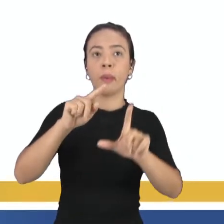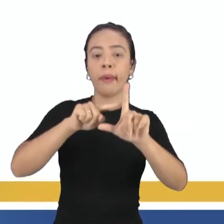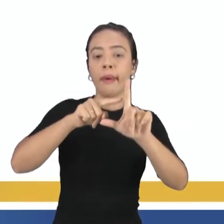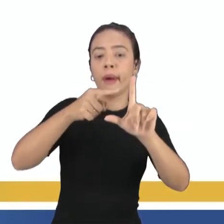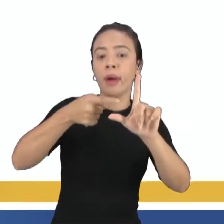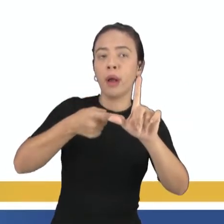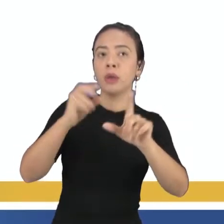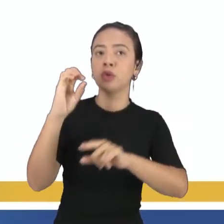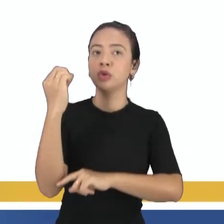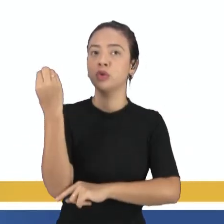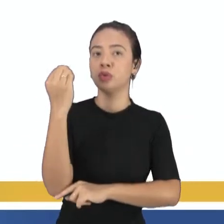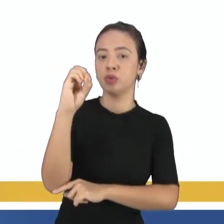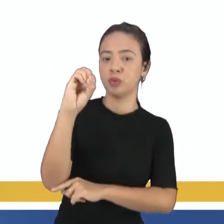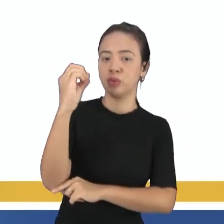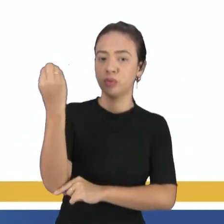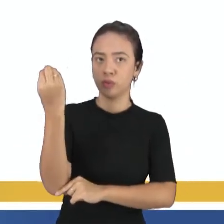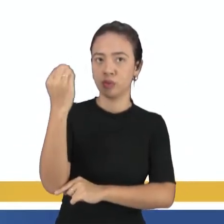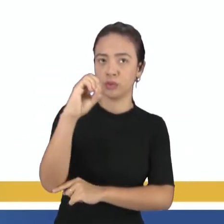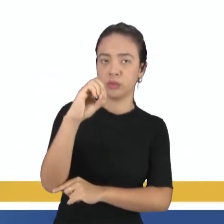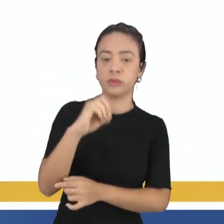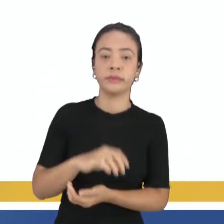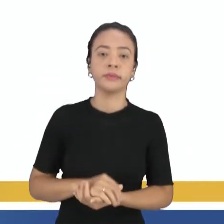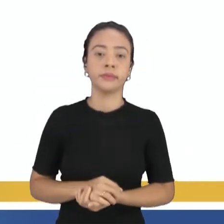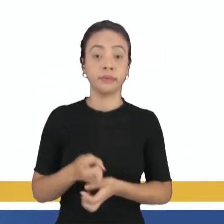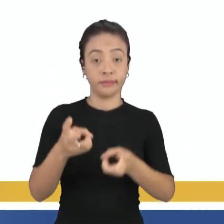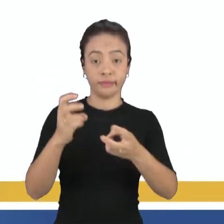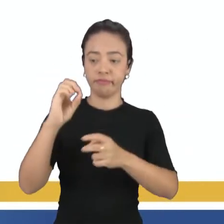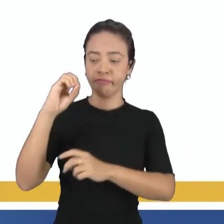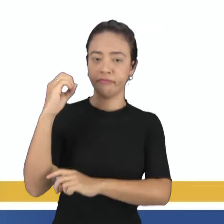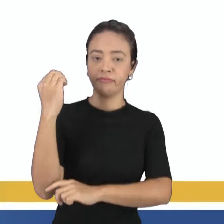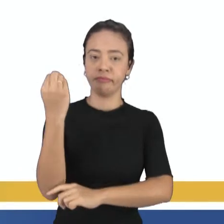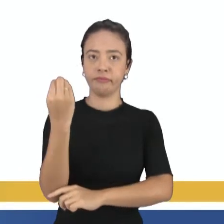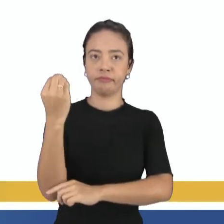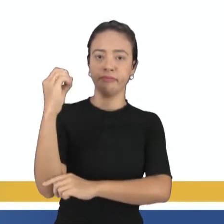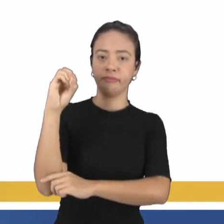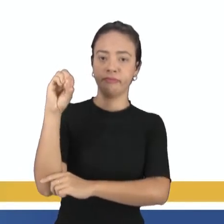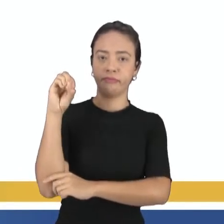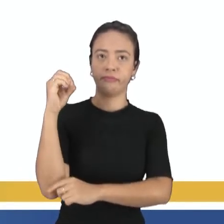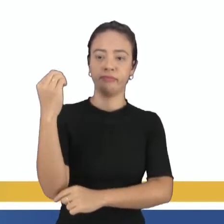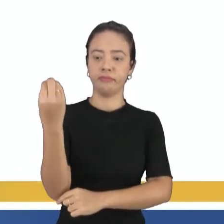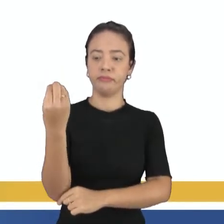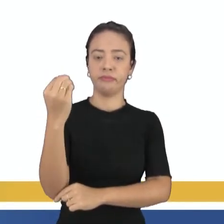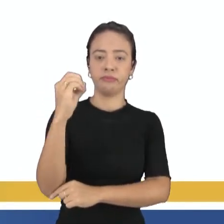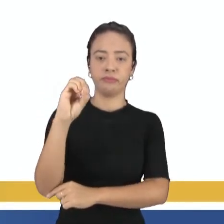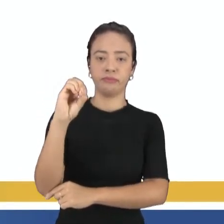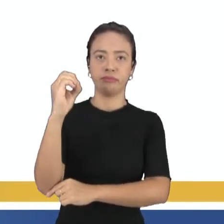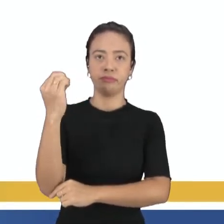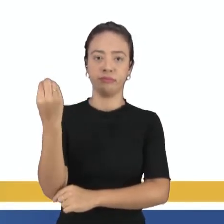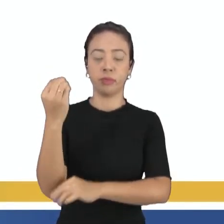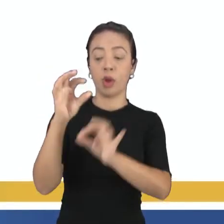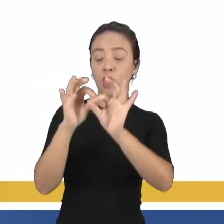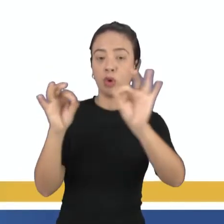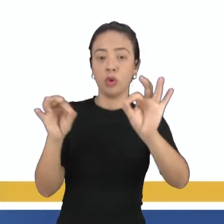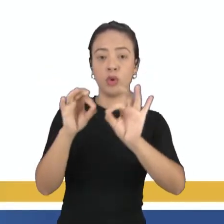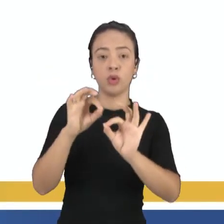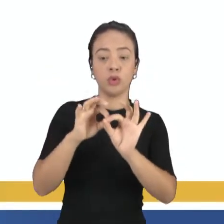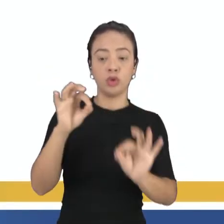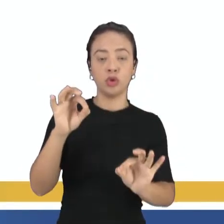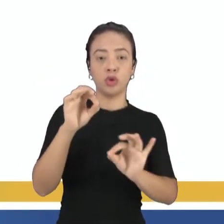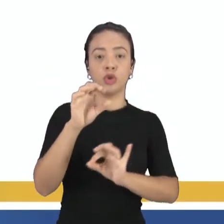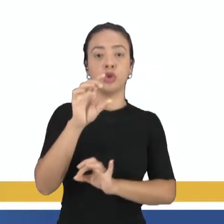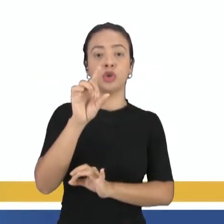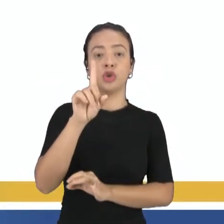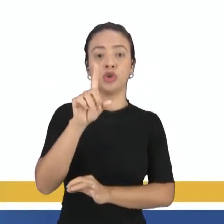rotação. Ok, ó. Girou, ó. Então, esse giro é uma mesma distância,